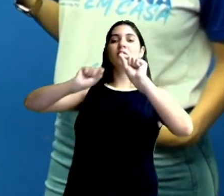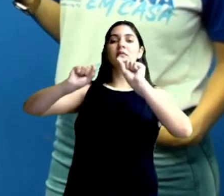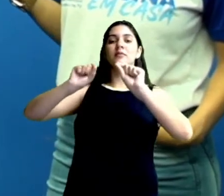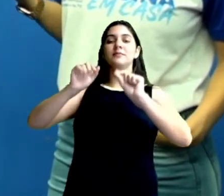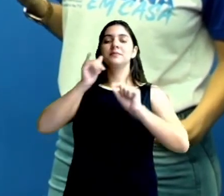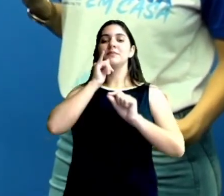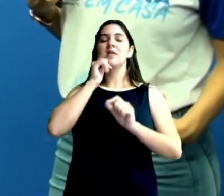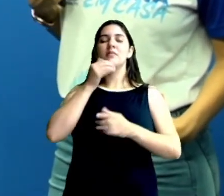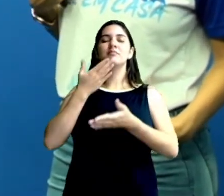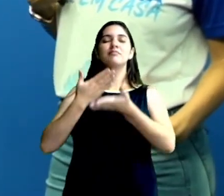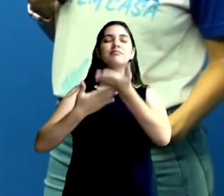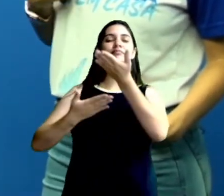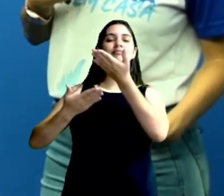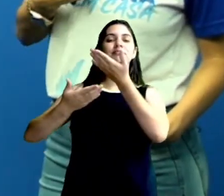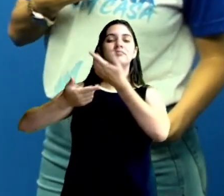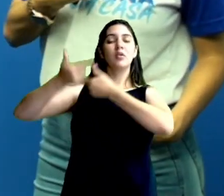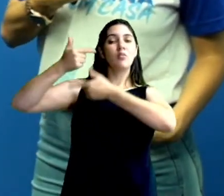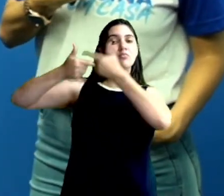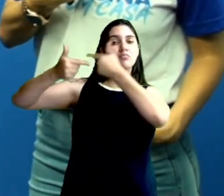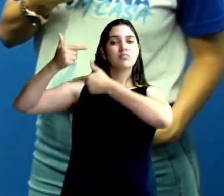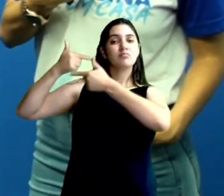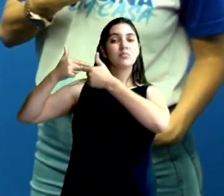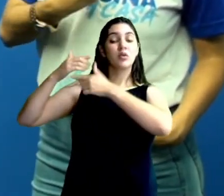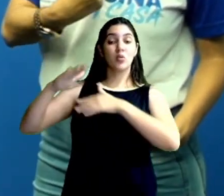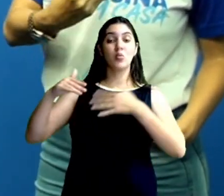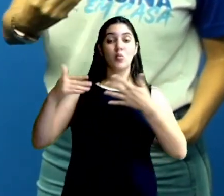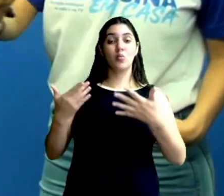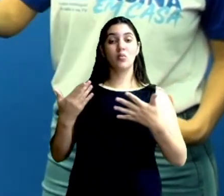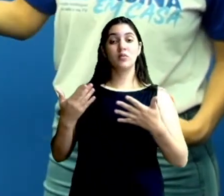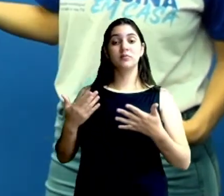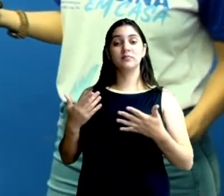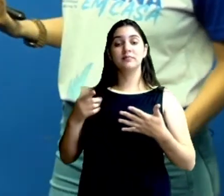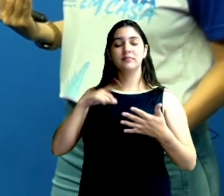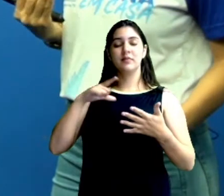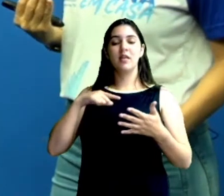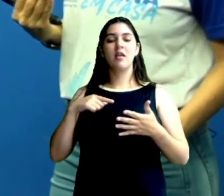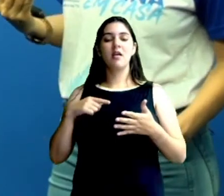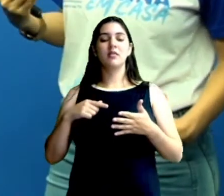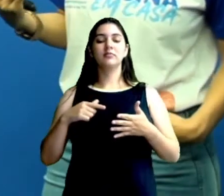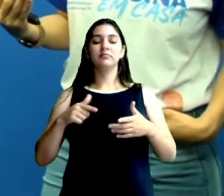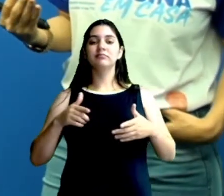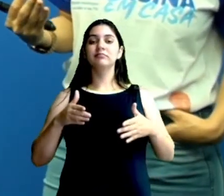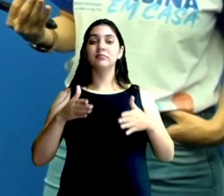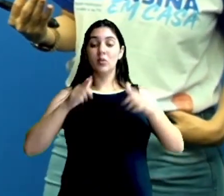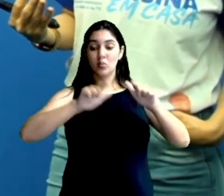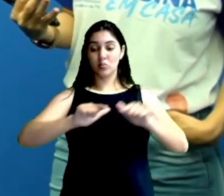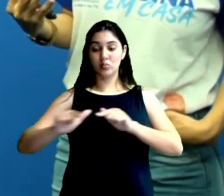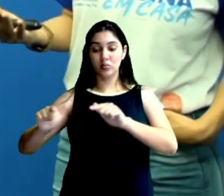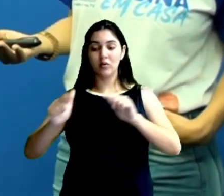nos primórdios, quando essas vilas elas passam a